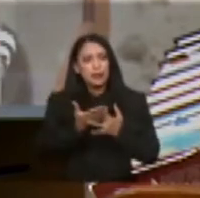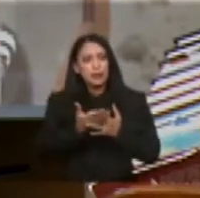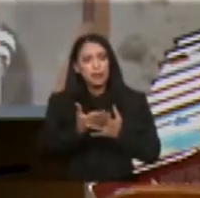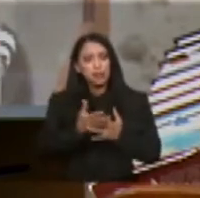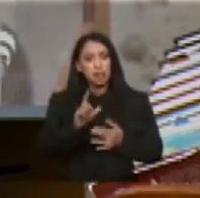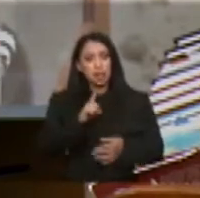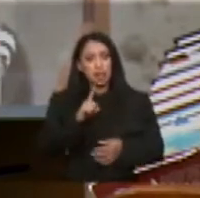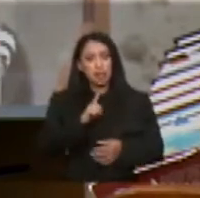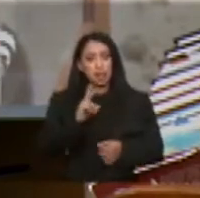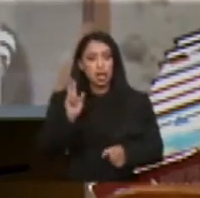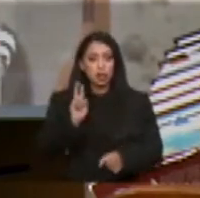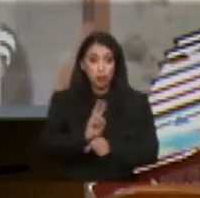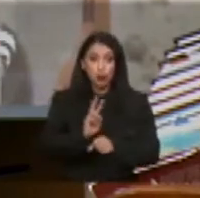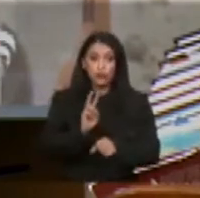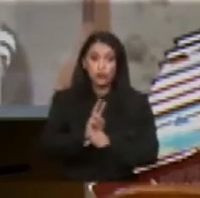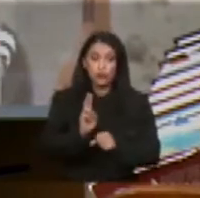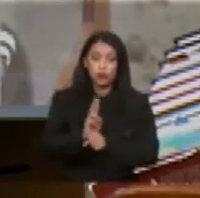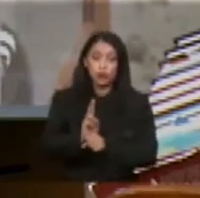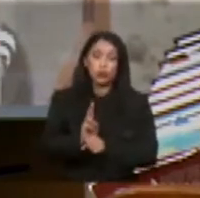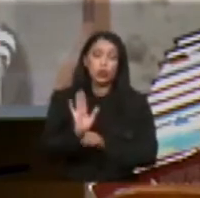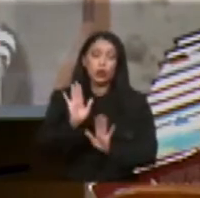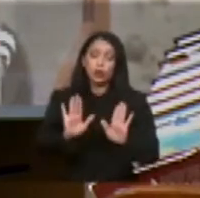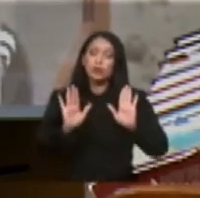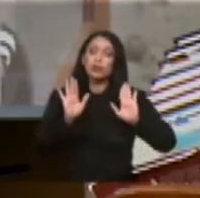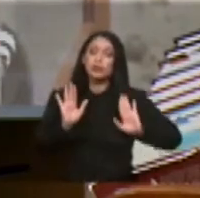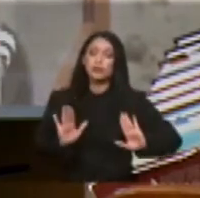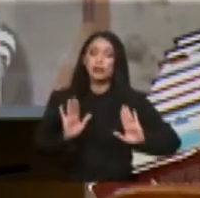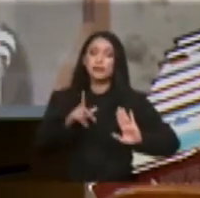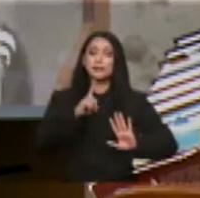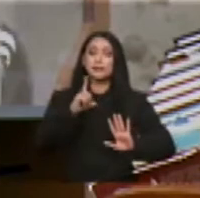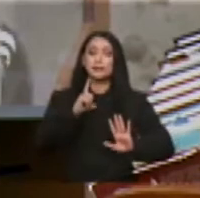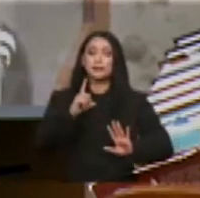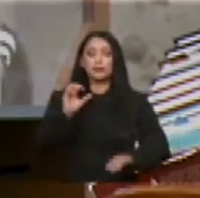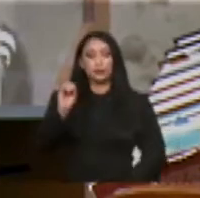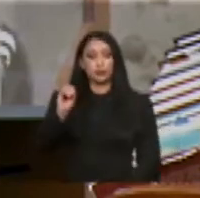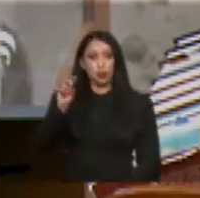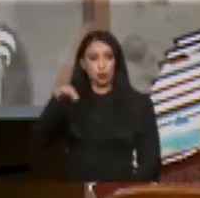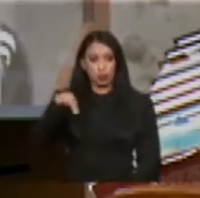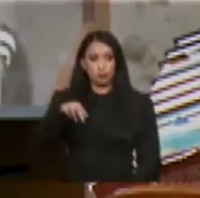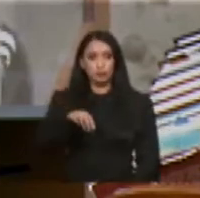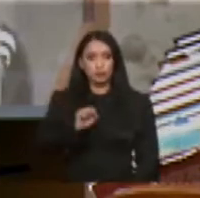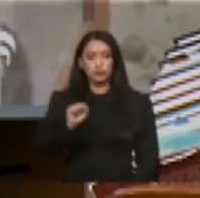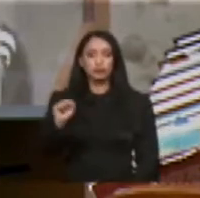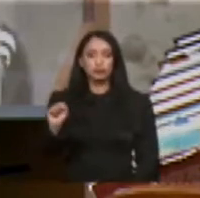níveis-alvo provisórios, inclusive expressamente recomendada pela OMS.